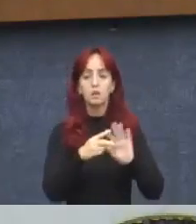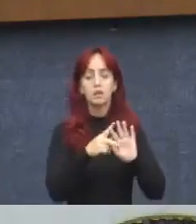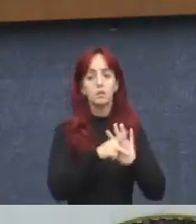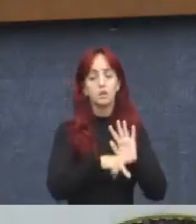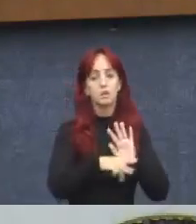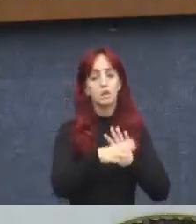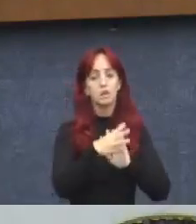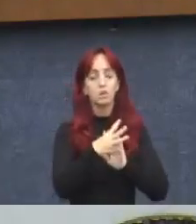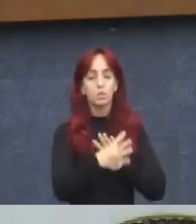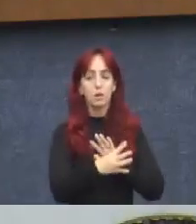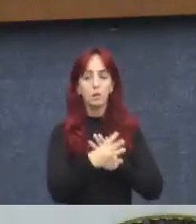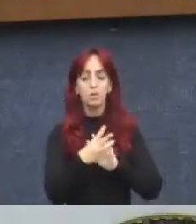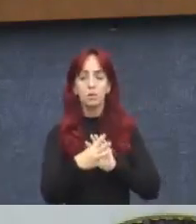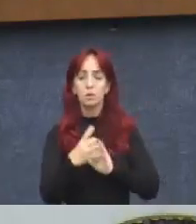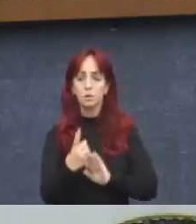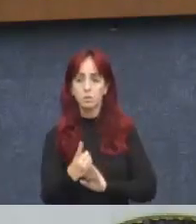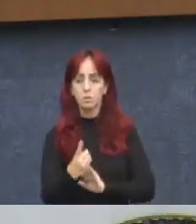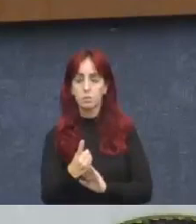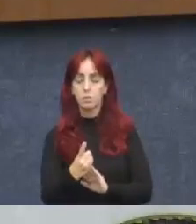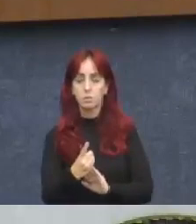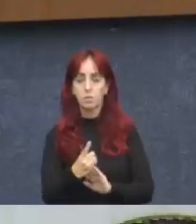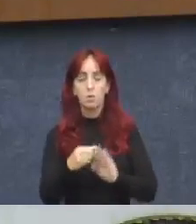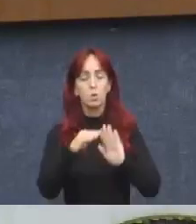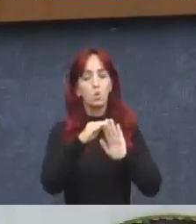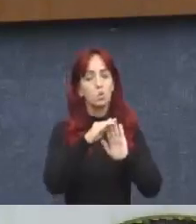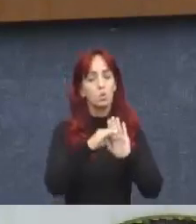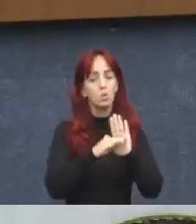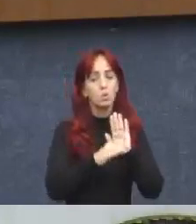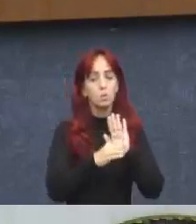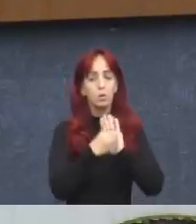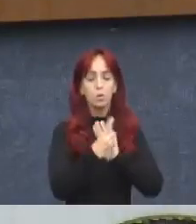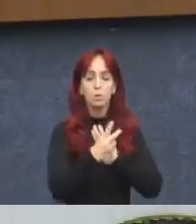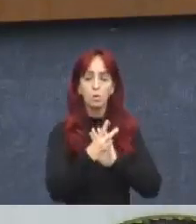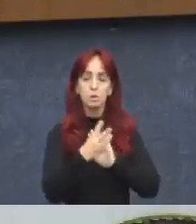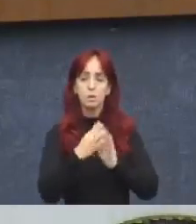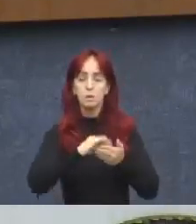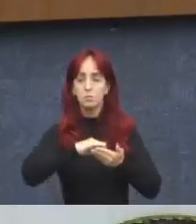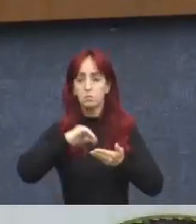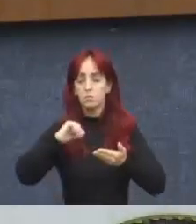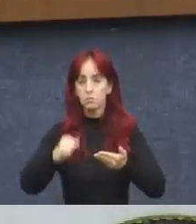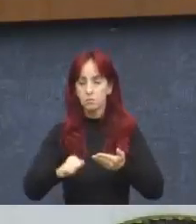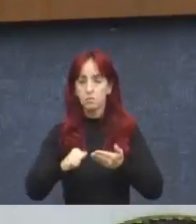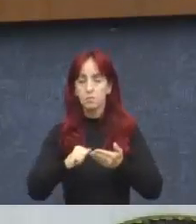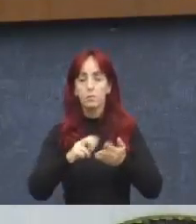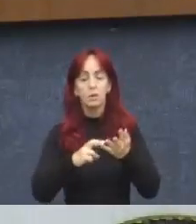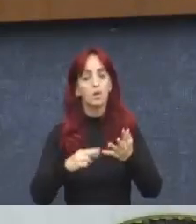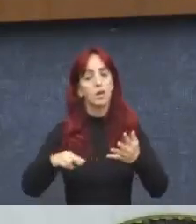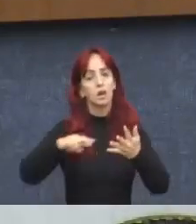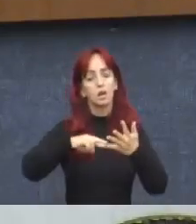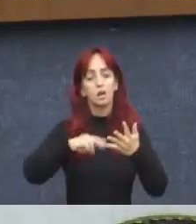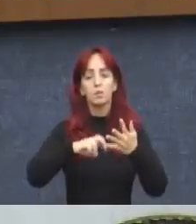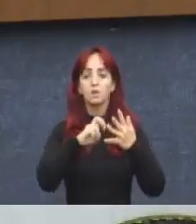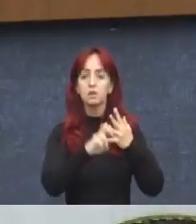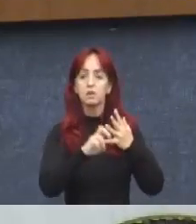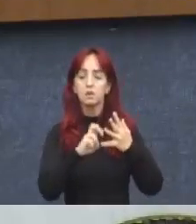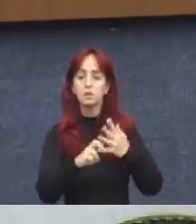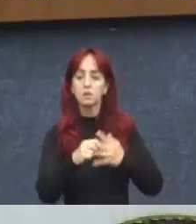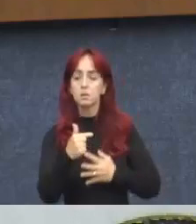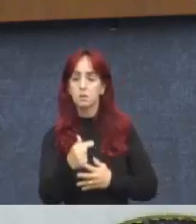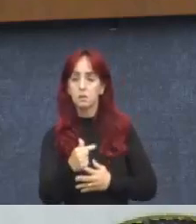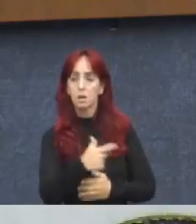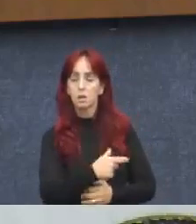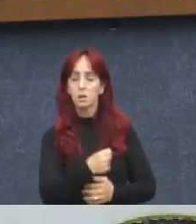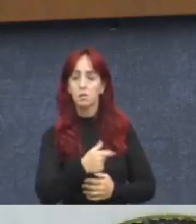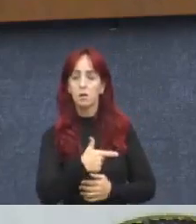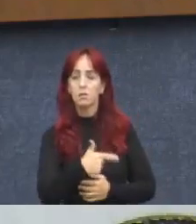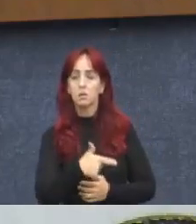441-2022, itens 1, 2 e 3 da pauta, em razão do deferimento do requerimento número 557-2023,